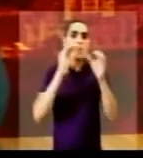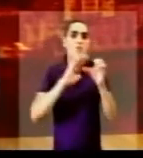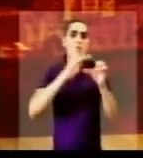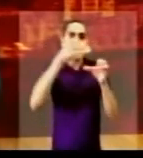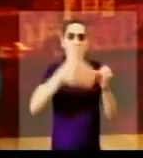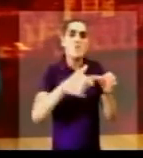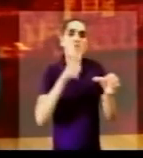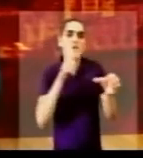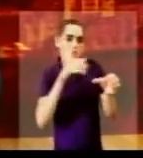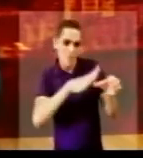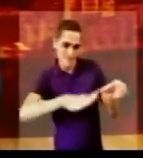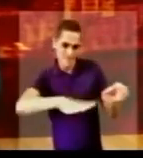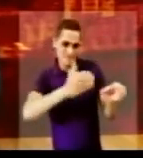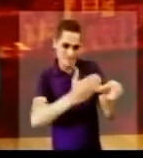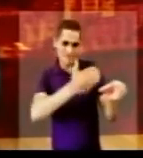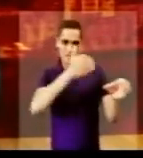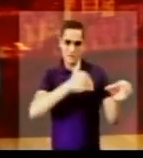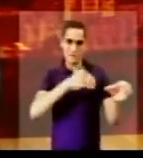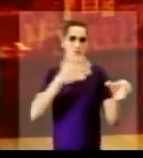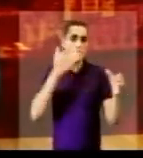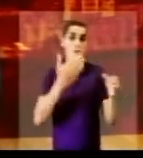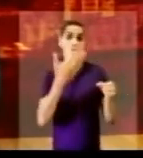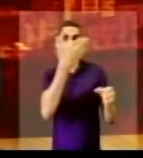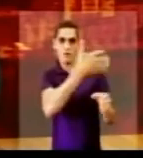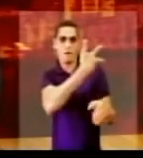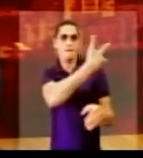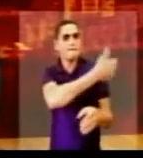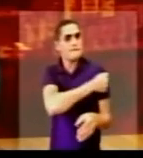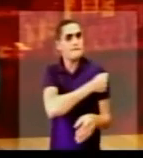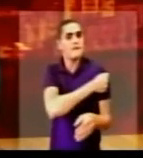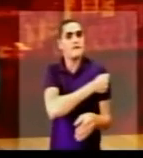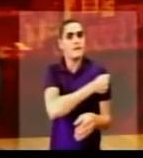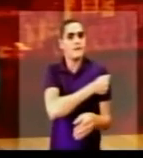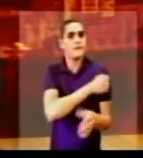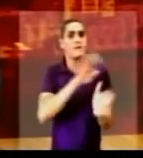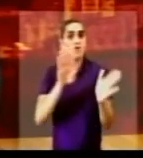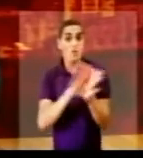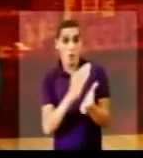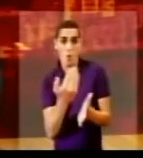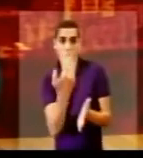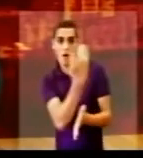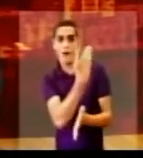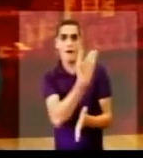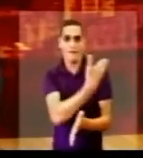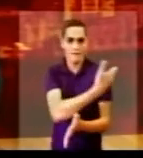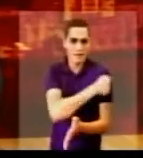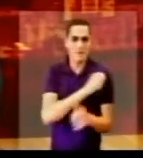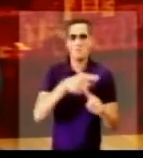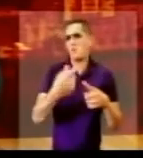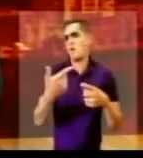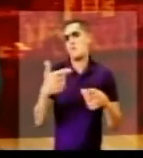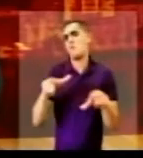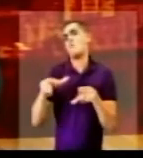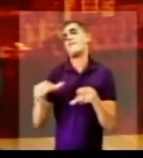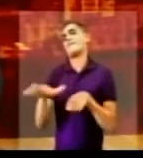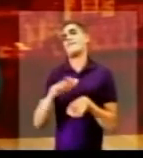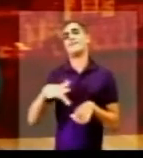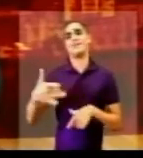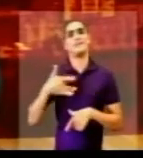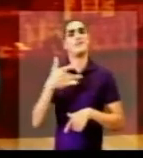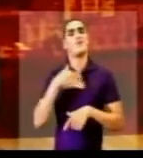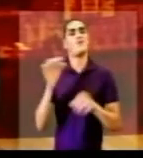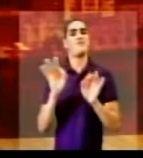de determinada área, mas não tinha vínculo com nenhum serviço de saúde e queria ser vacinado.